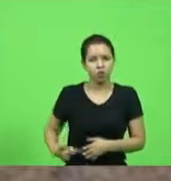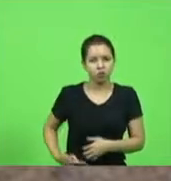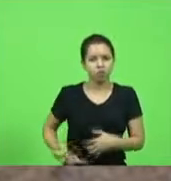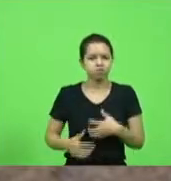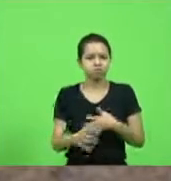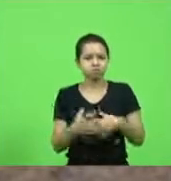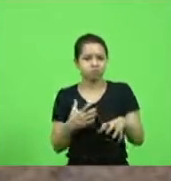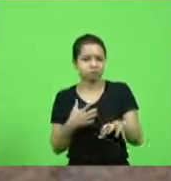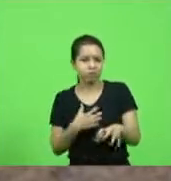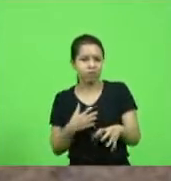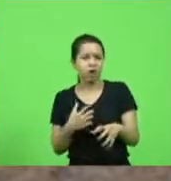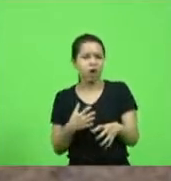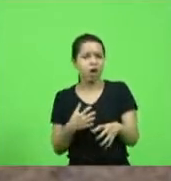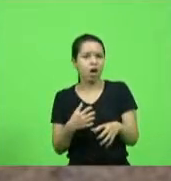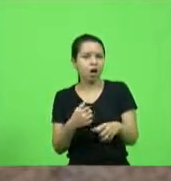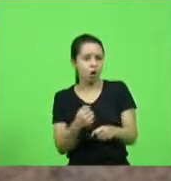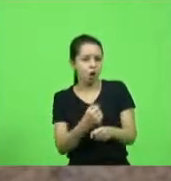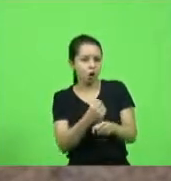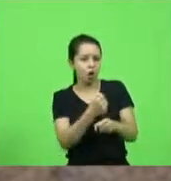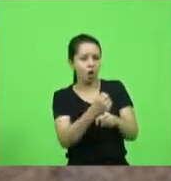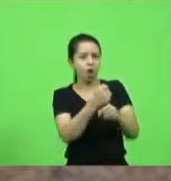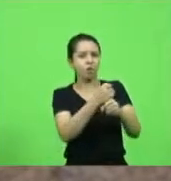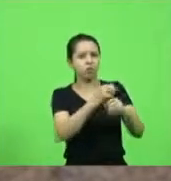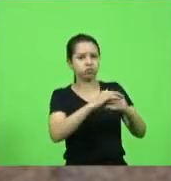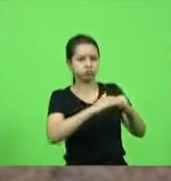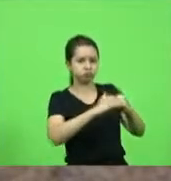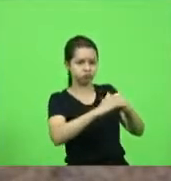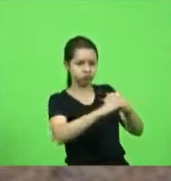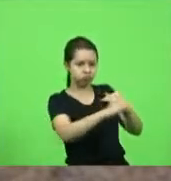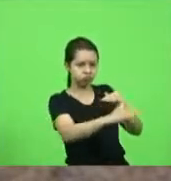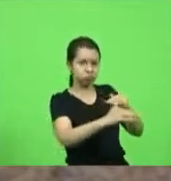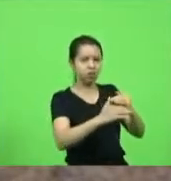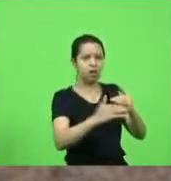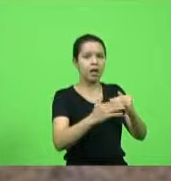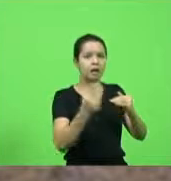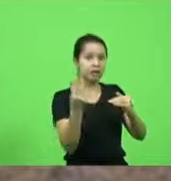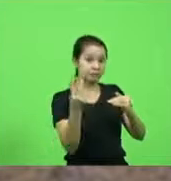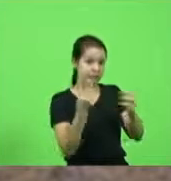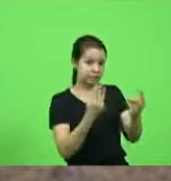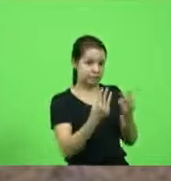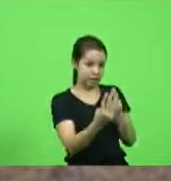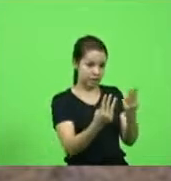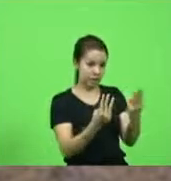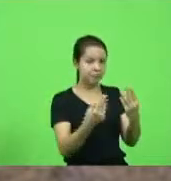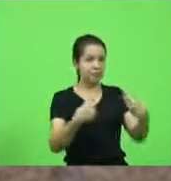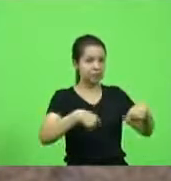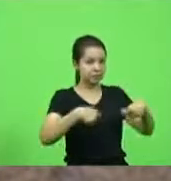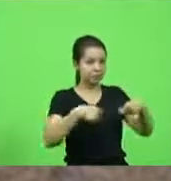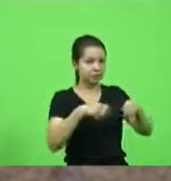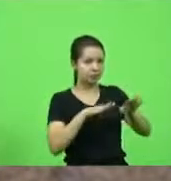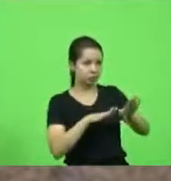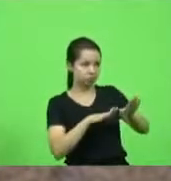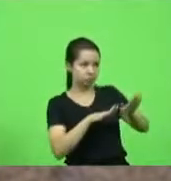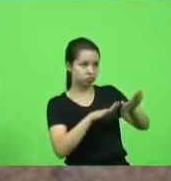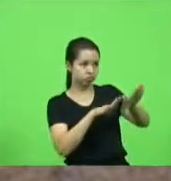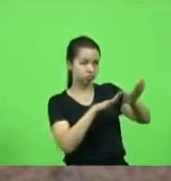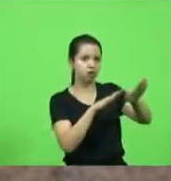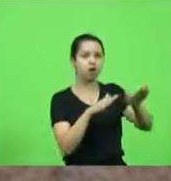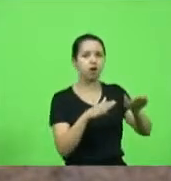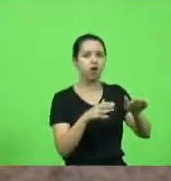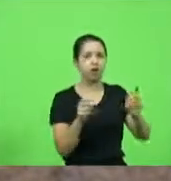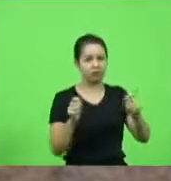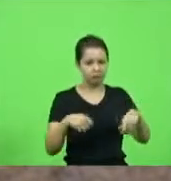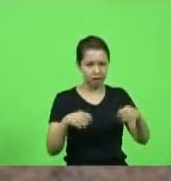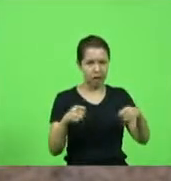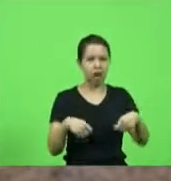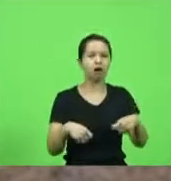menos fazer um recapeamento geral daquela pista, fazer terceira pista nas subidas, elas seja realmente